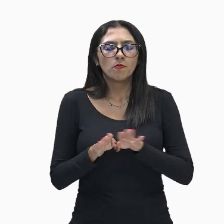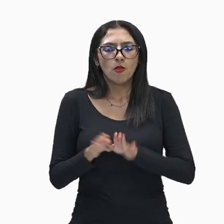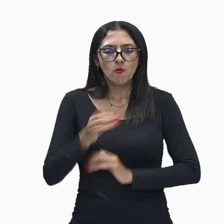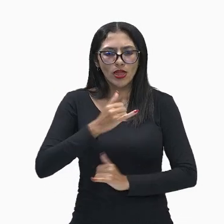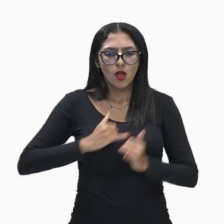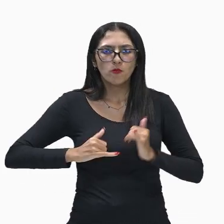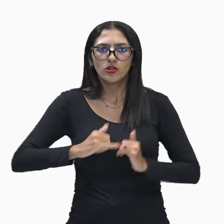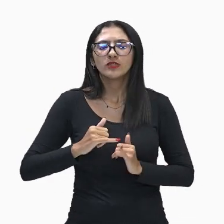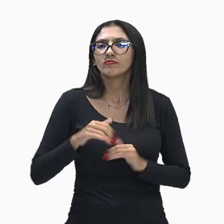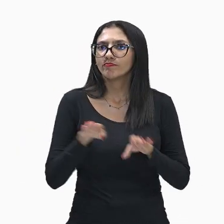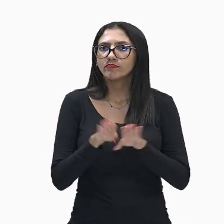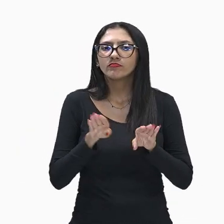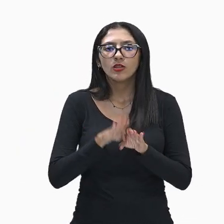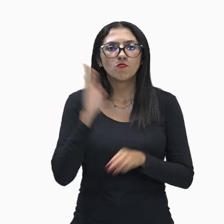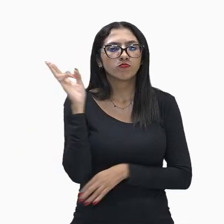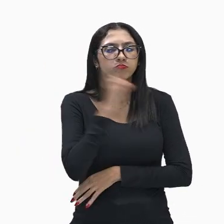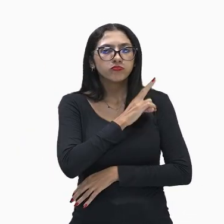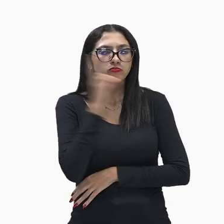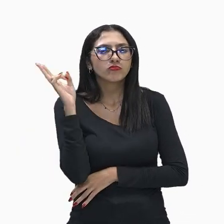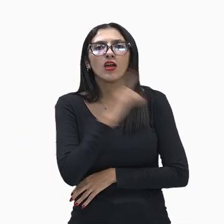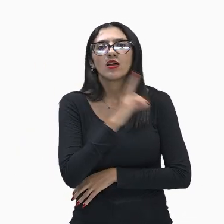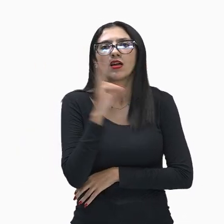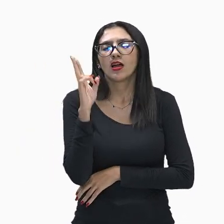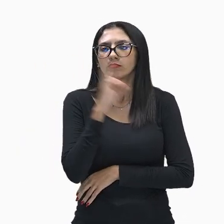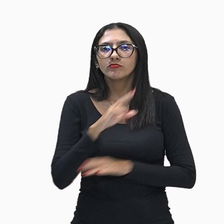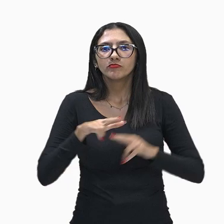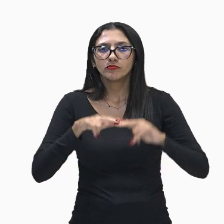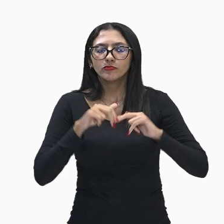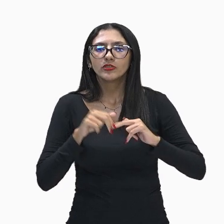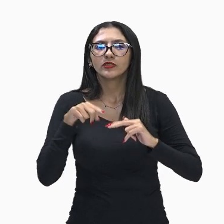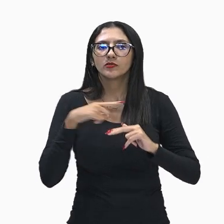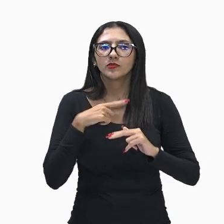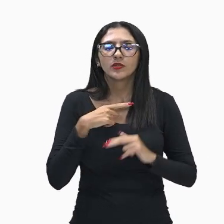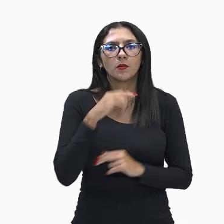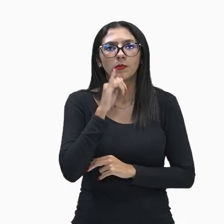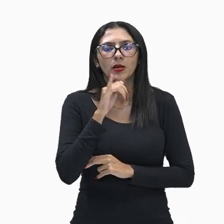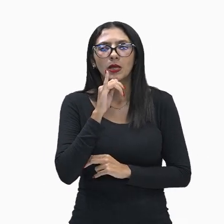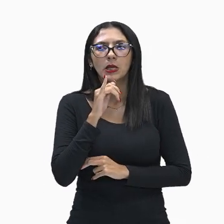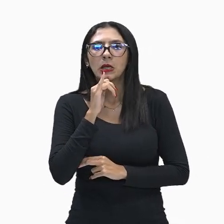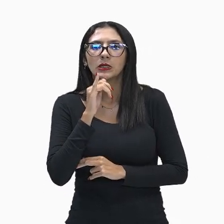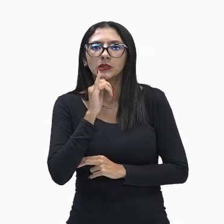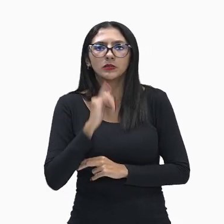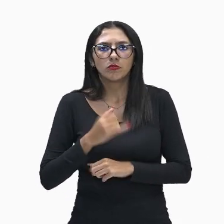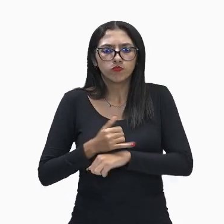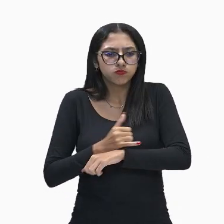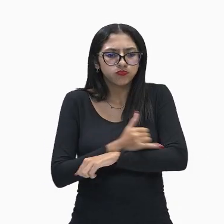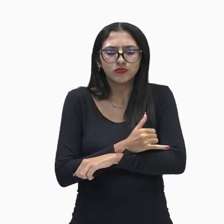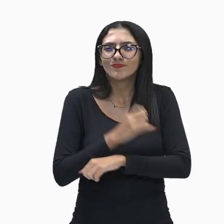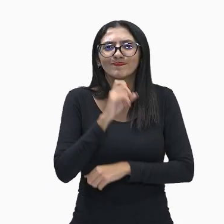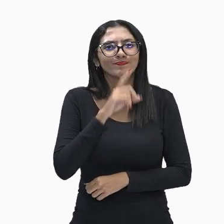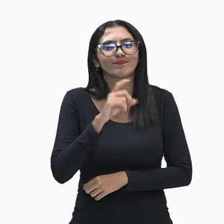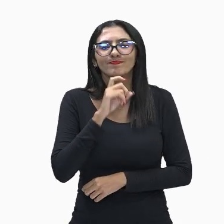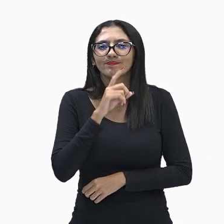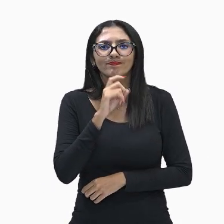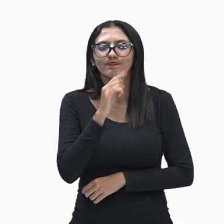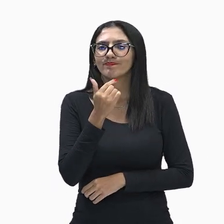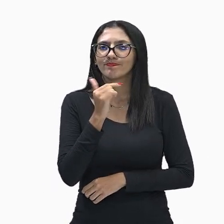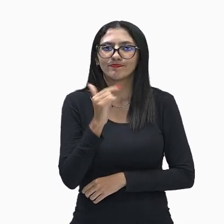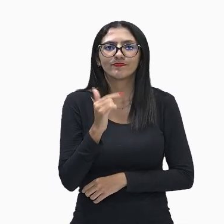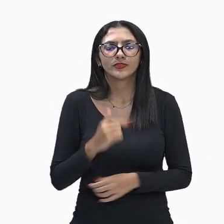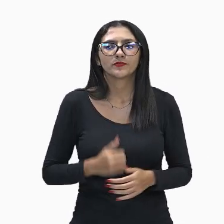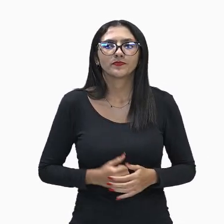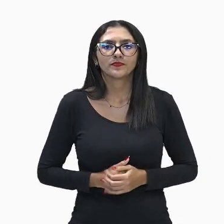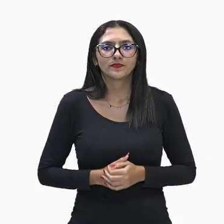mais acelerado e esse é o aspecto que faz eles perderem ali o peso não conseguir segurar a gordura ok Eles vão